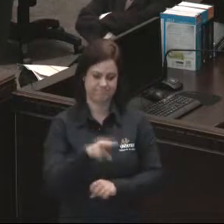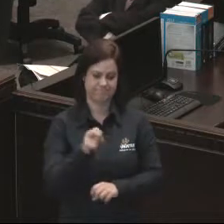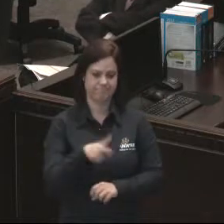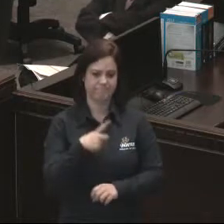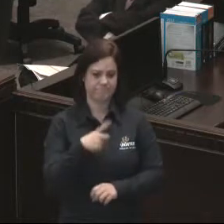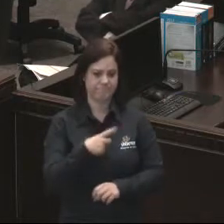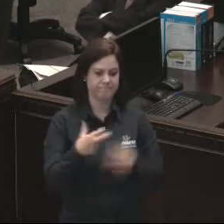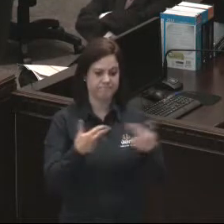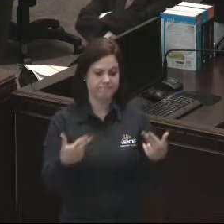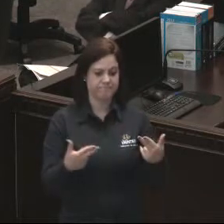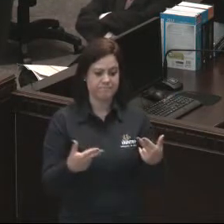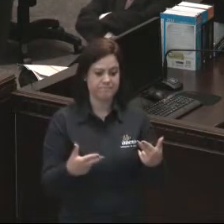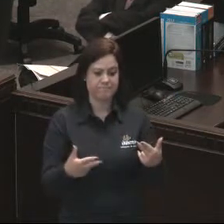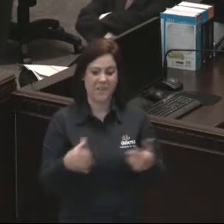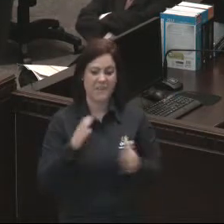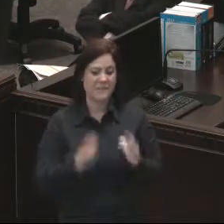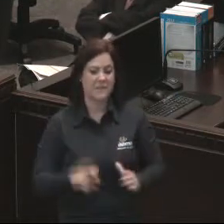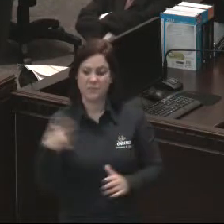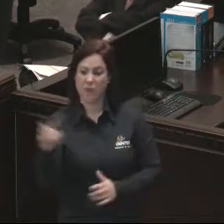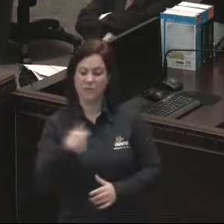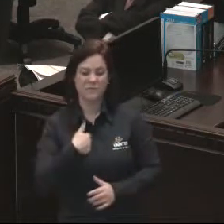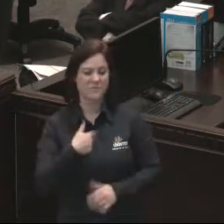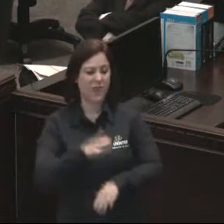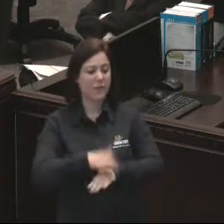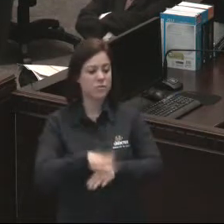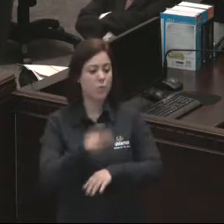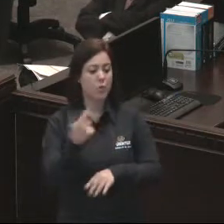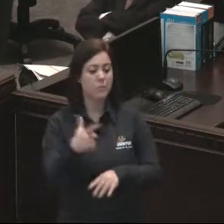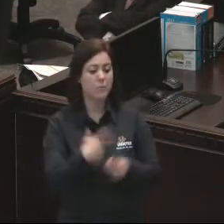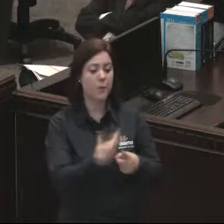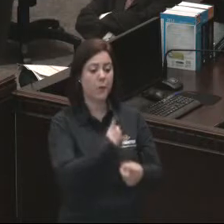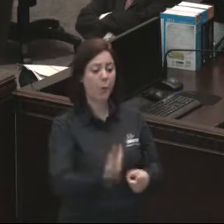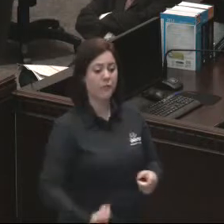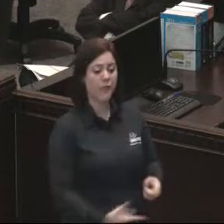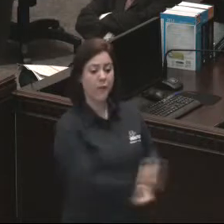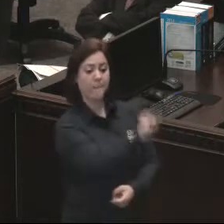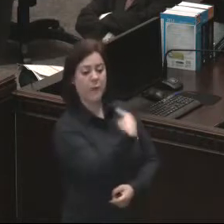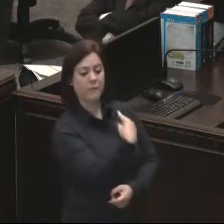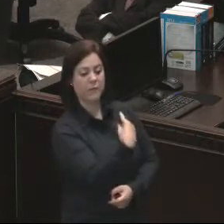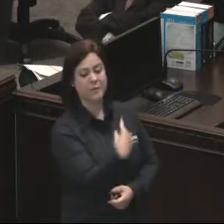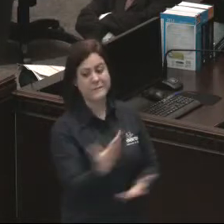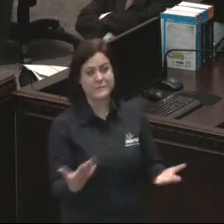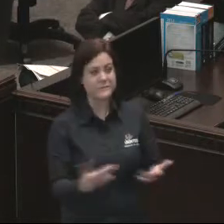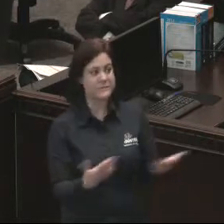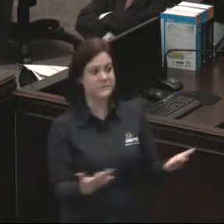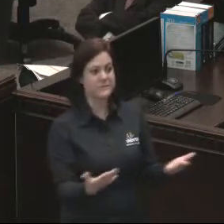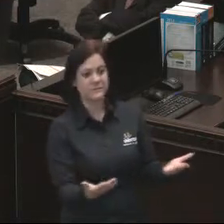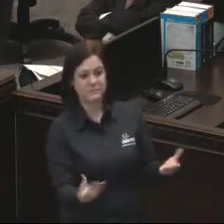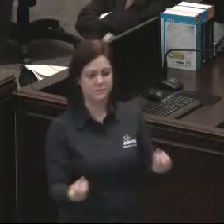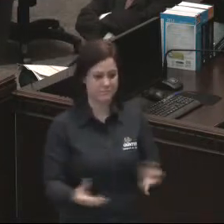de escolha do cidadão, né, de escolher. É isso que realmente eu acho mais preocupante. Eu concordo com